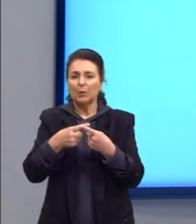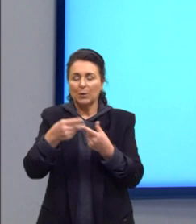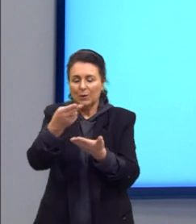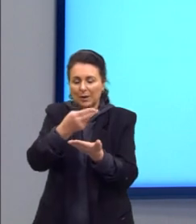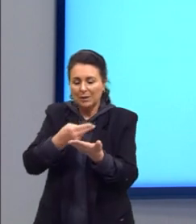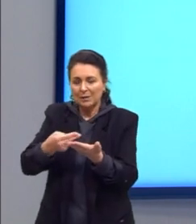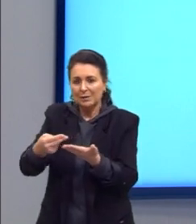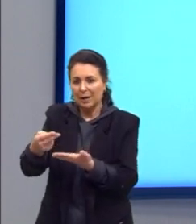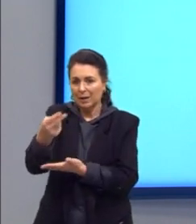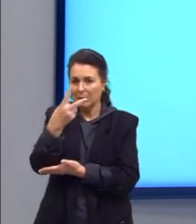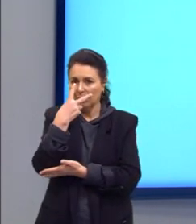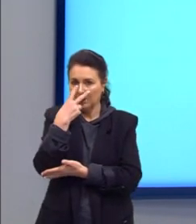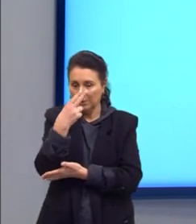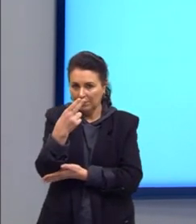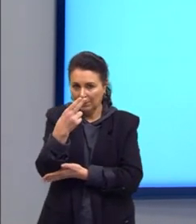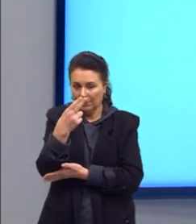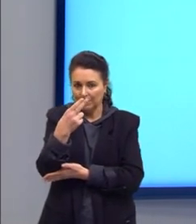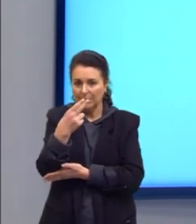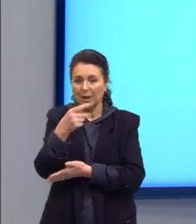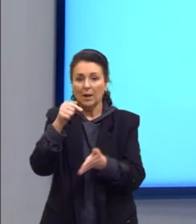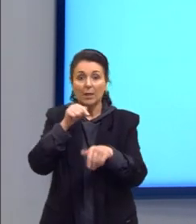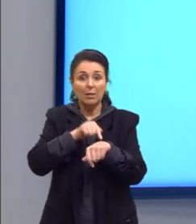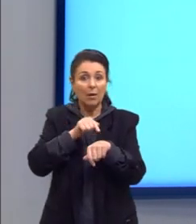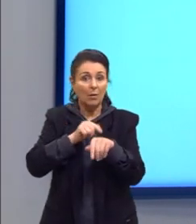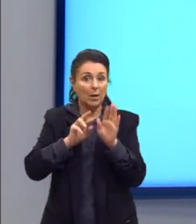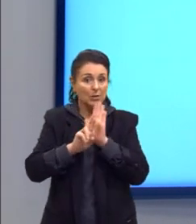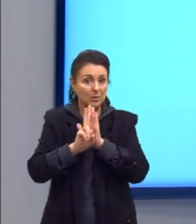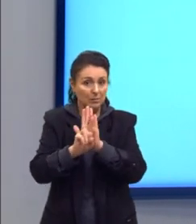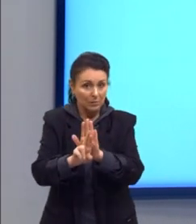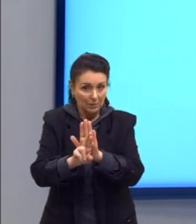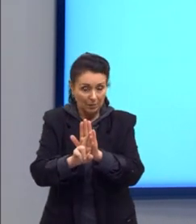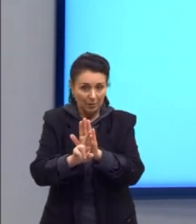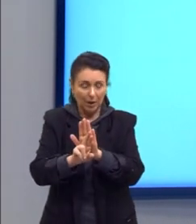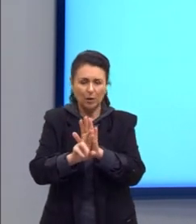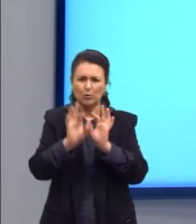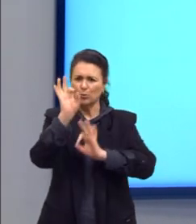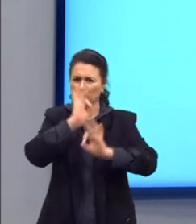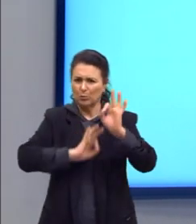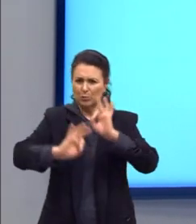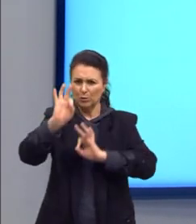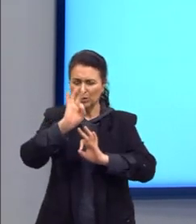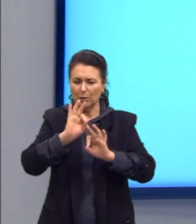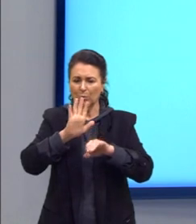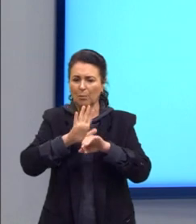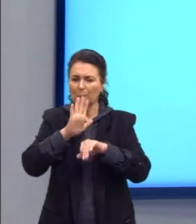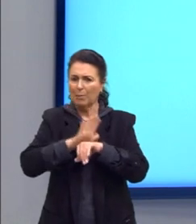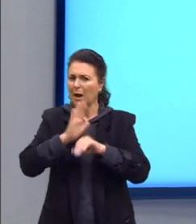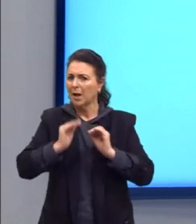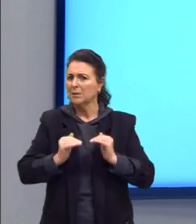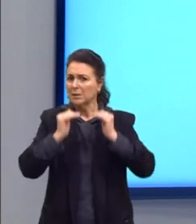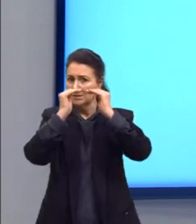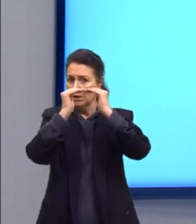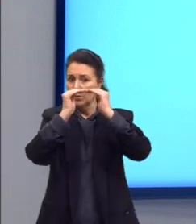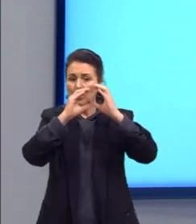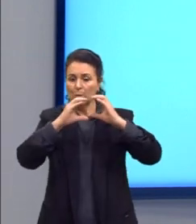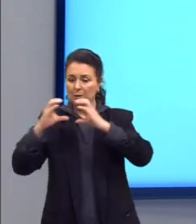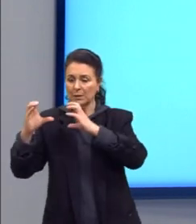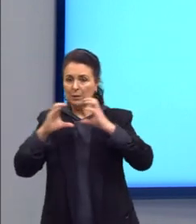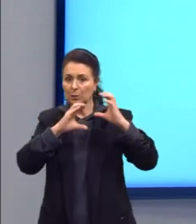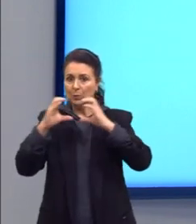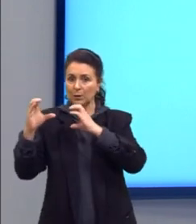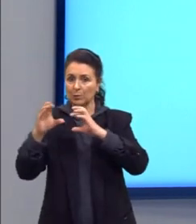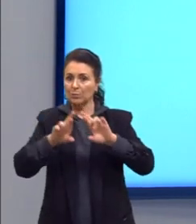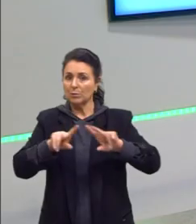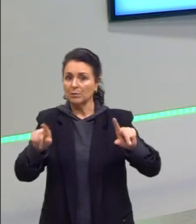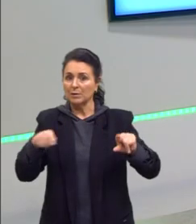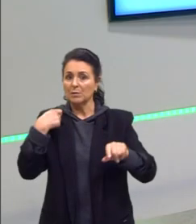desenho eu na hora que a gente vai representar em forma de de um projeto mais padrão são circuitos diferentes tá